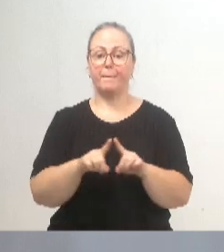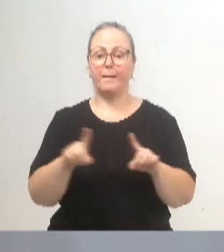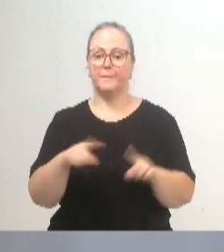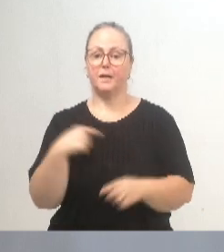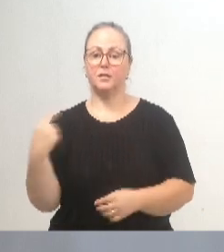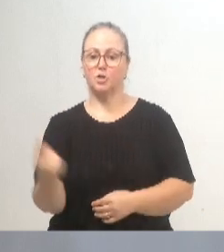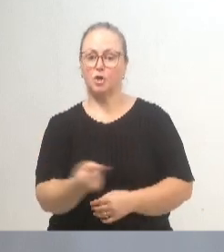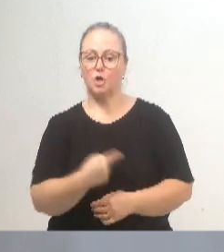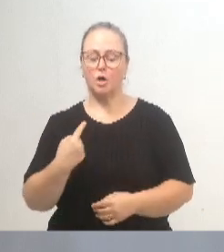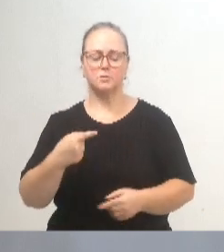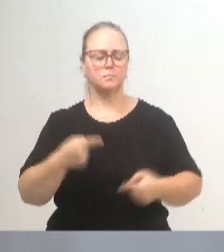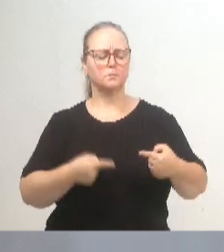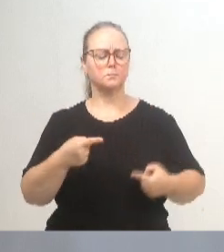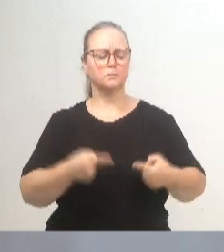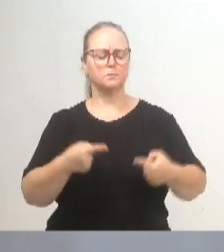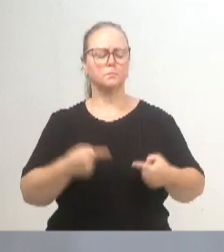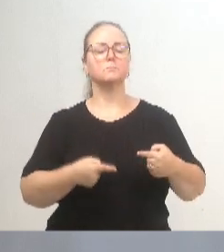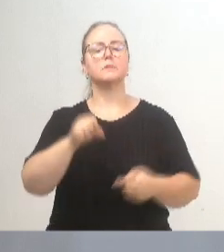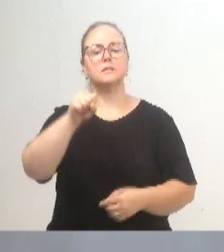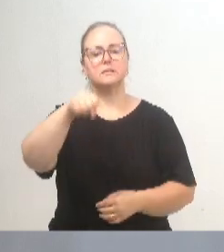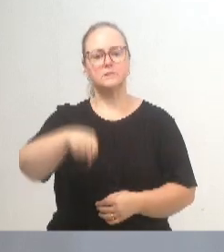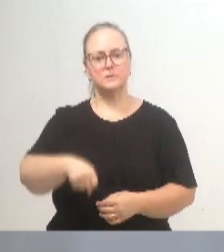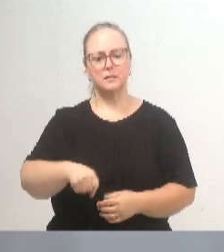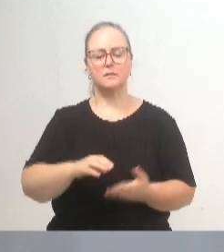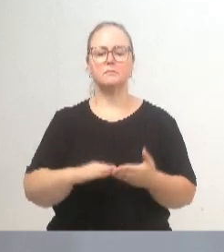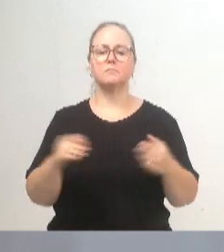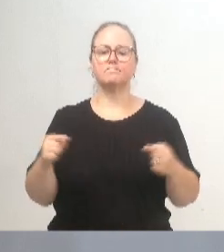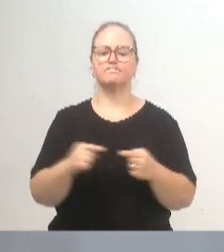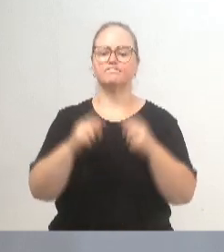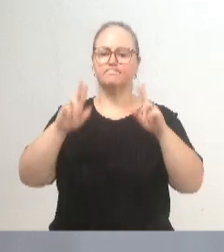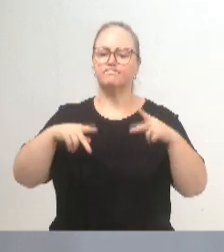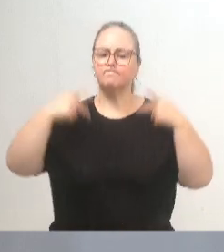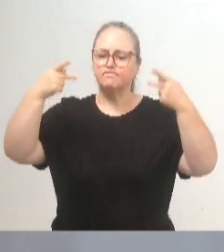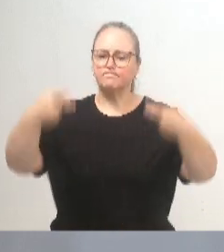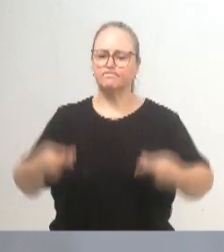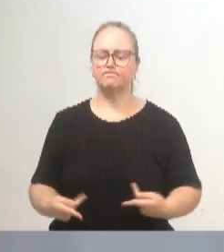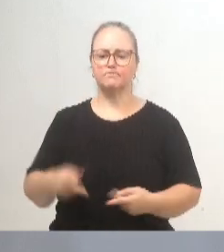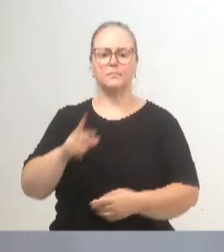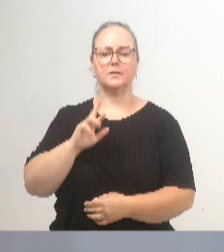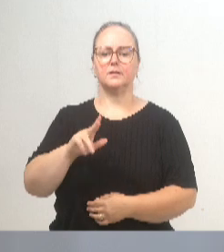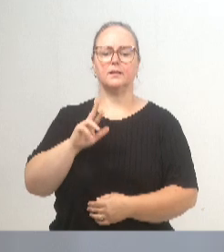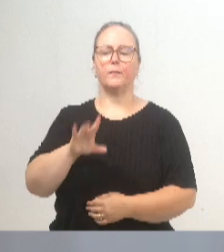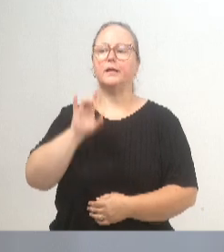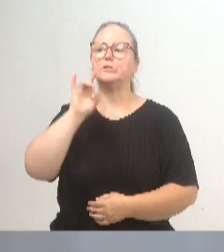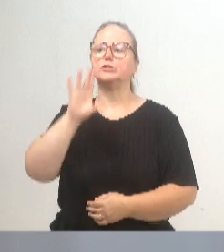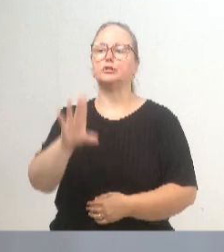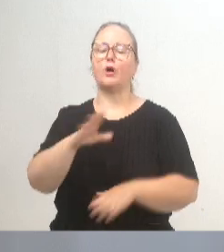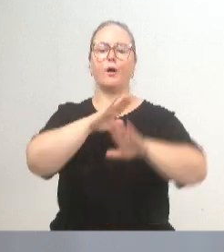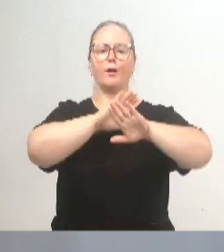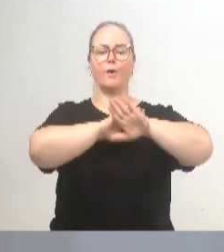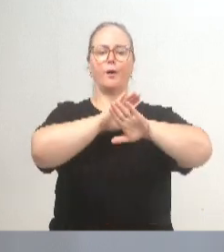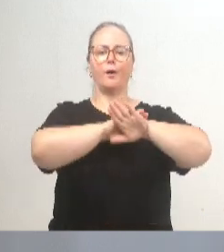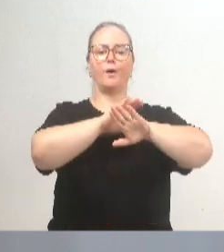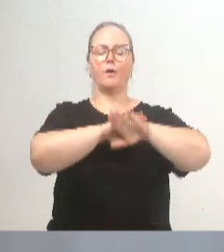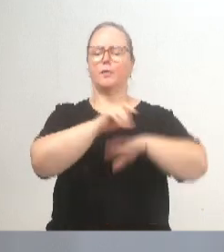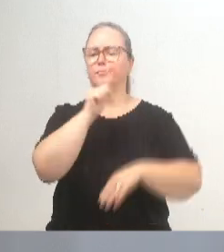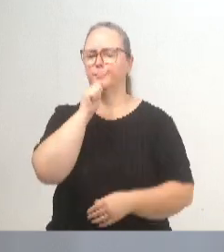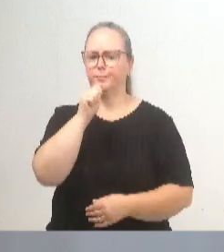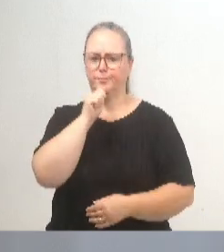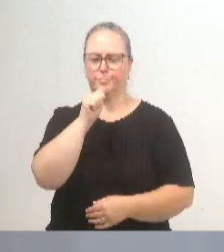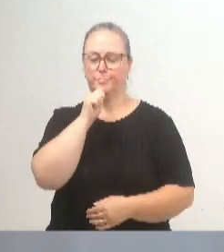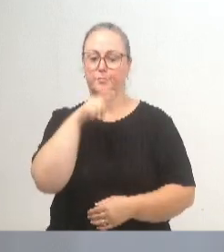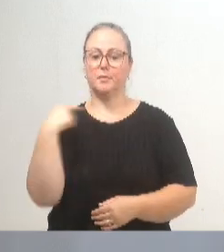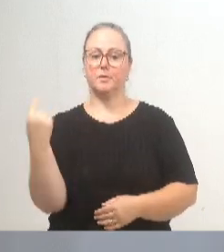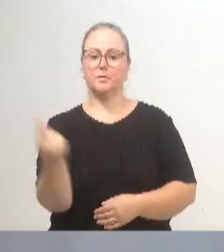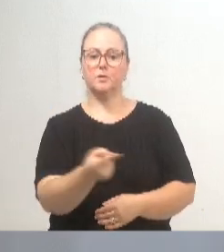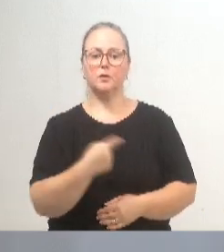vamos debater sim, porque esse é um debate da humanidade. Esse já não é mais um debate apenas de ideologia. É o debate de que a gente